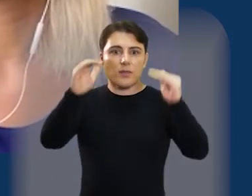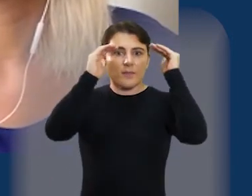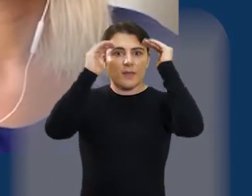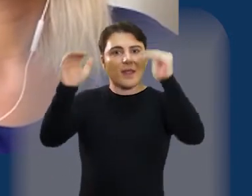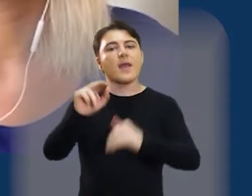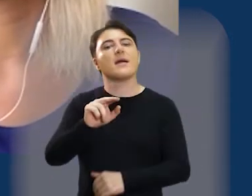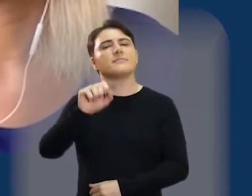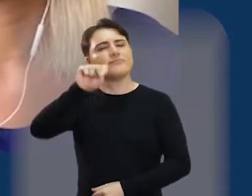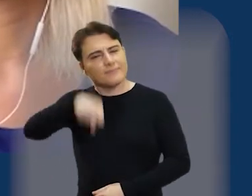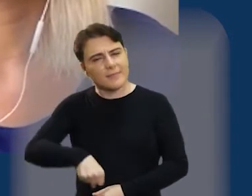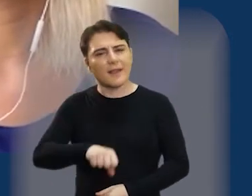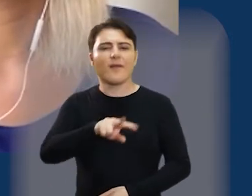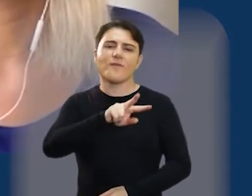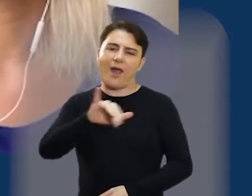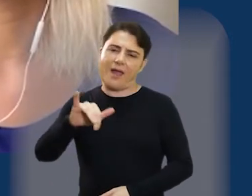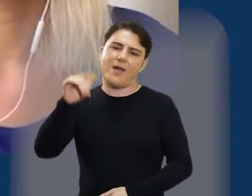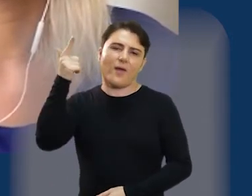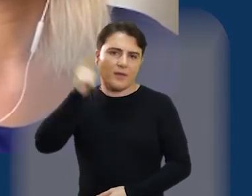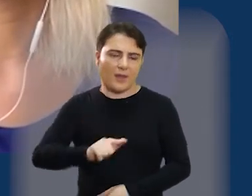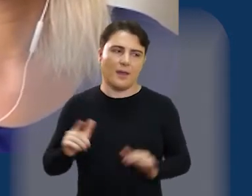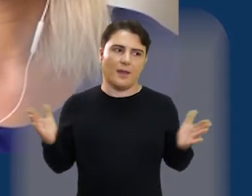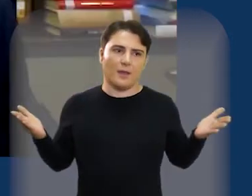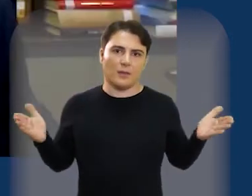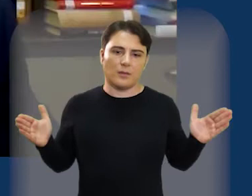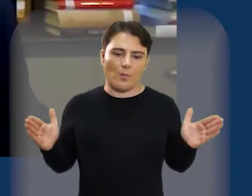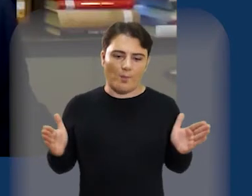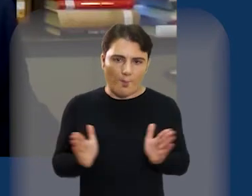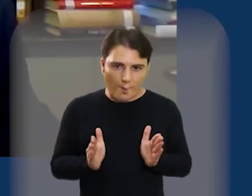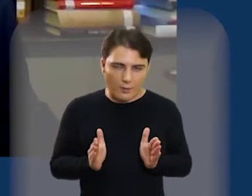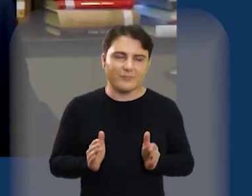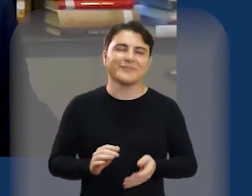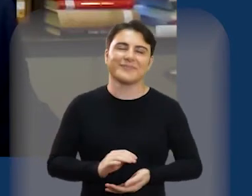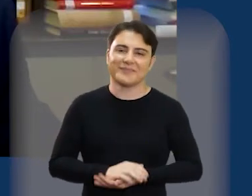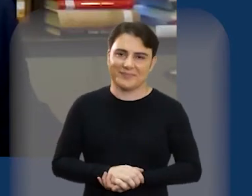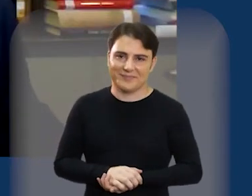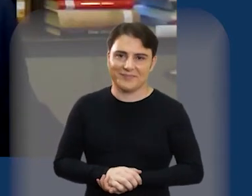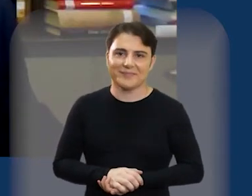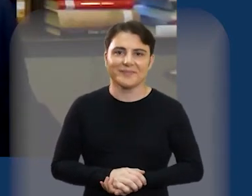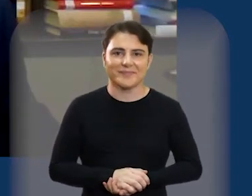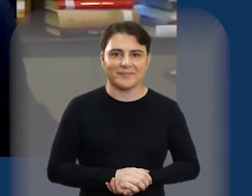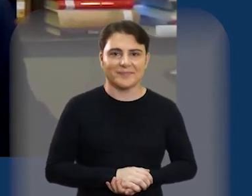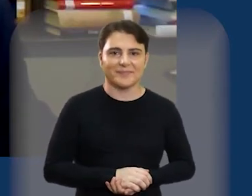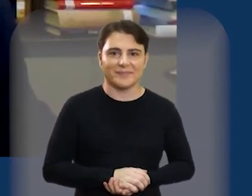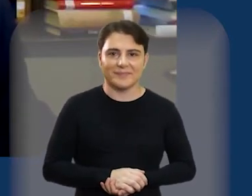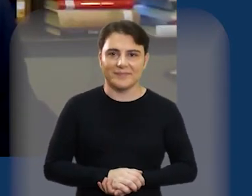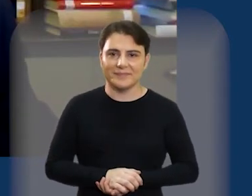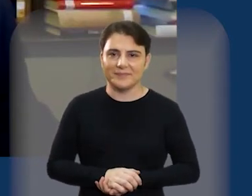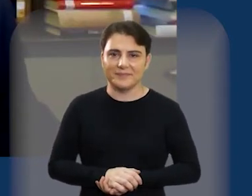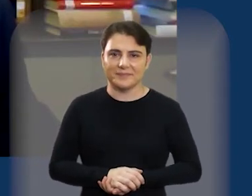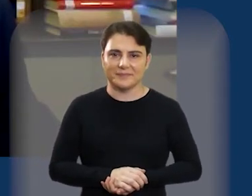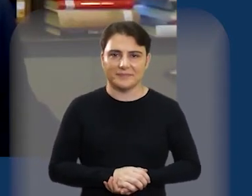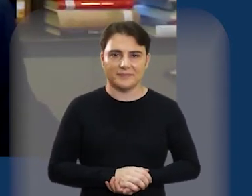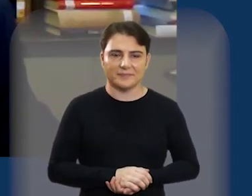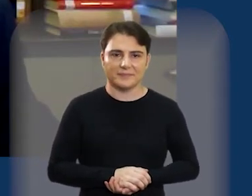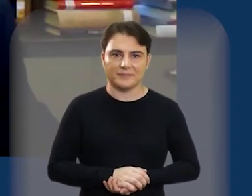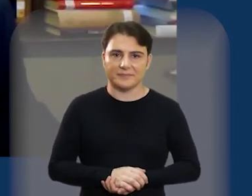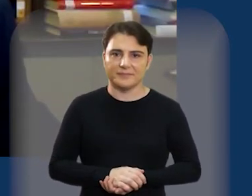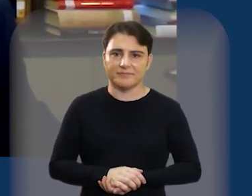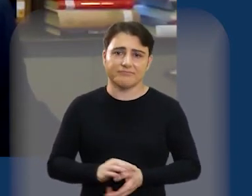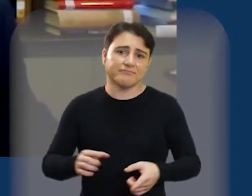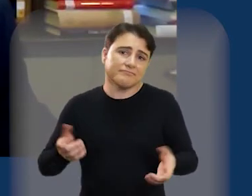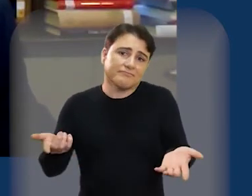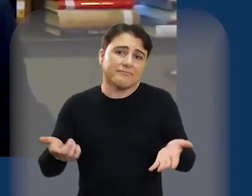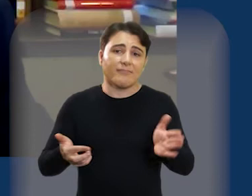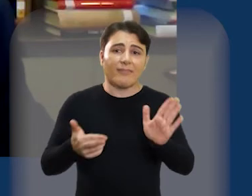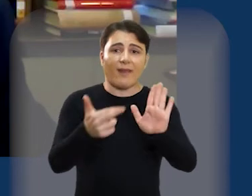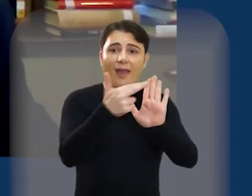certa forma, ela poderia, então, tentar fazer. Porque as dietas da moda, elas têm uma taxa de abandono